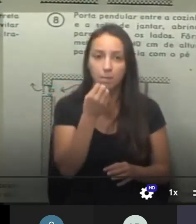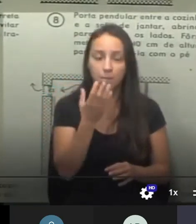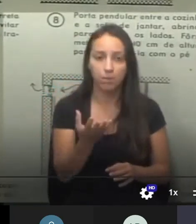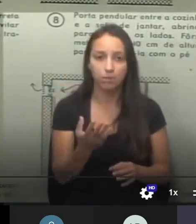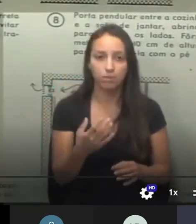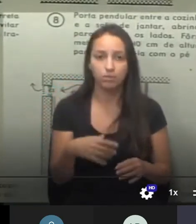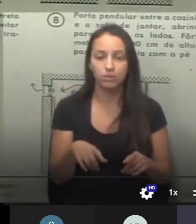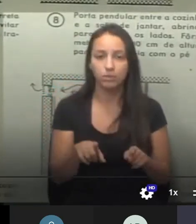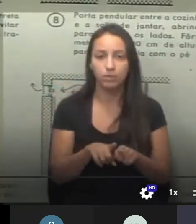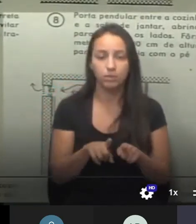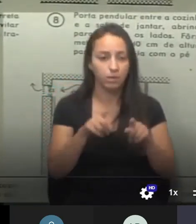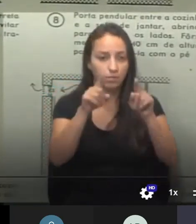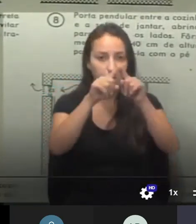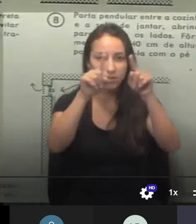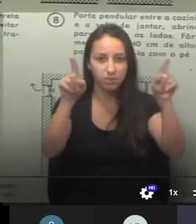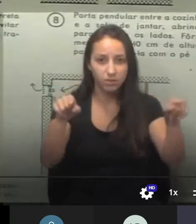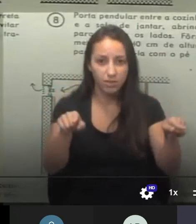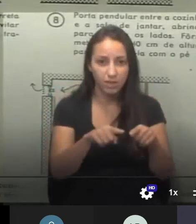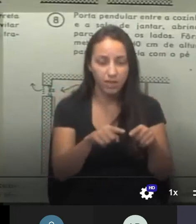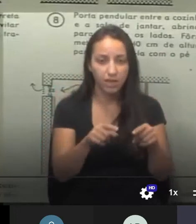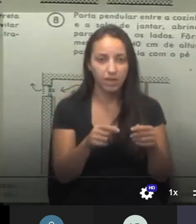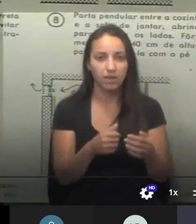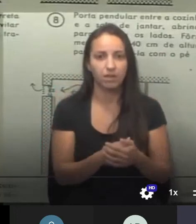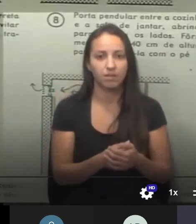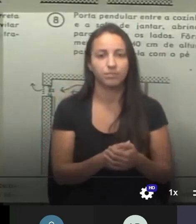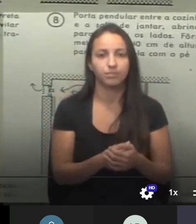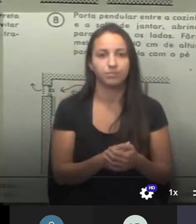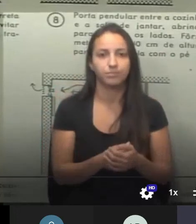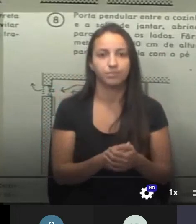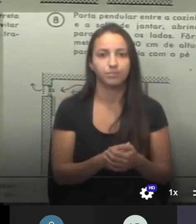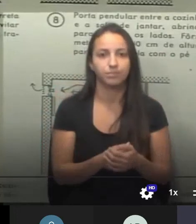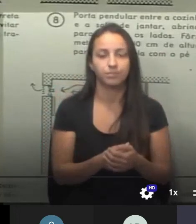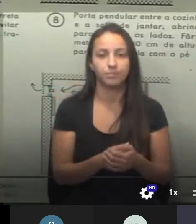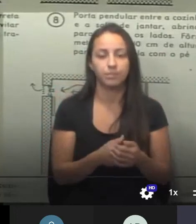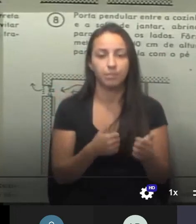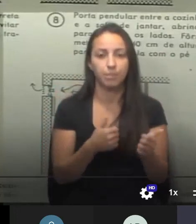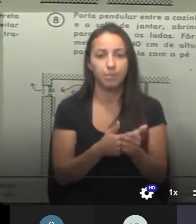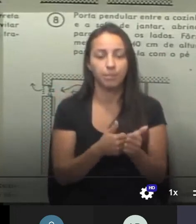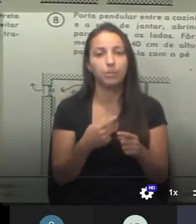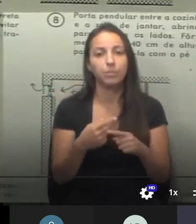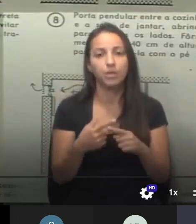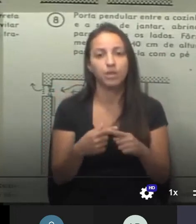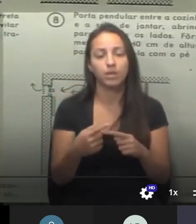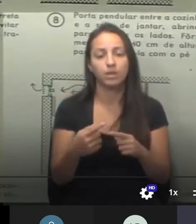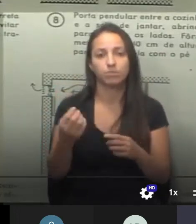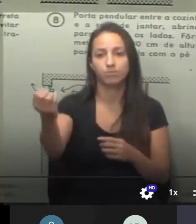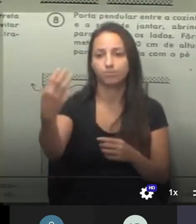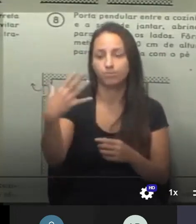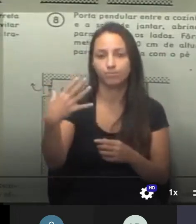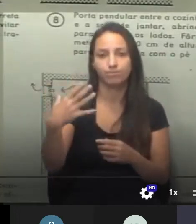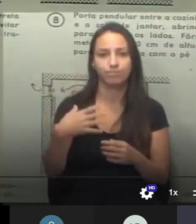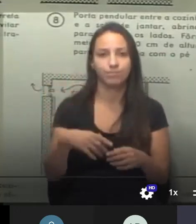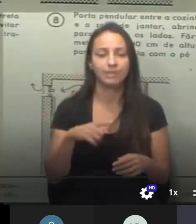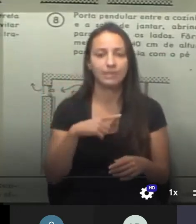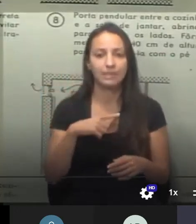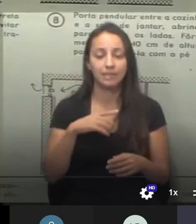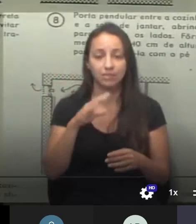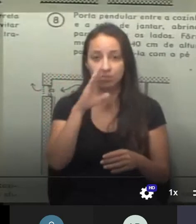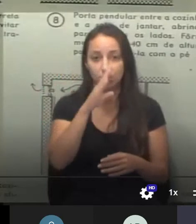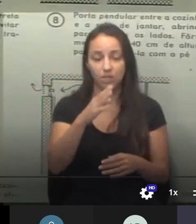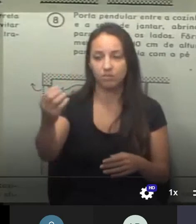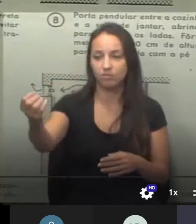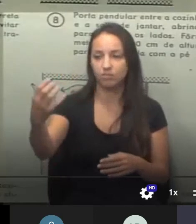bastante de colocar também uma janela pequena entre o armário e a pia, certo? Porque aí tem a iluminação direto aqui no